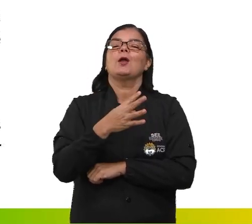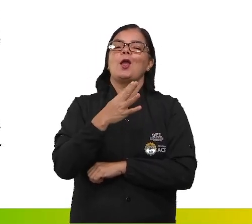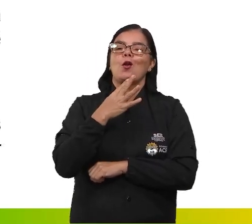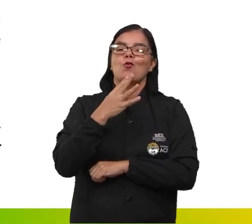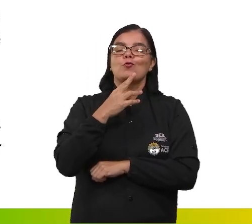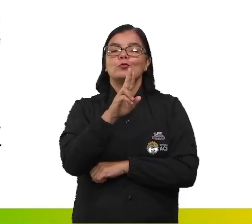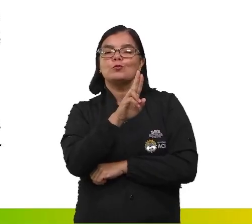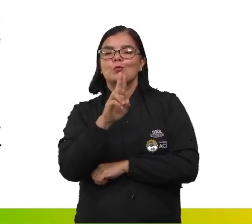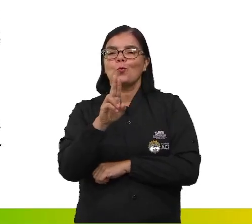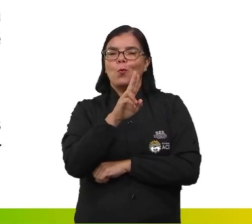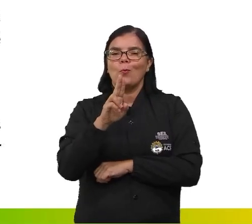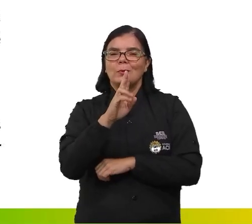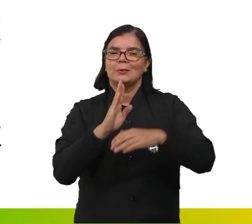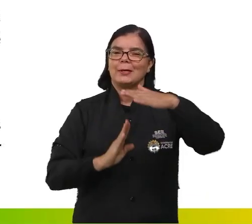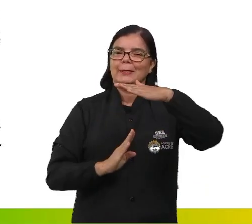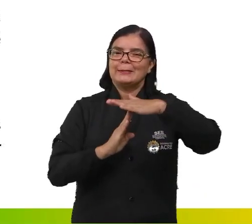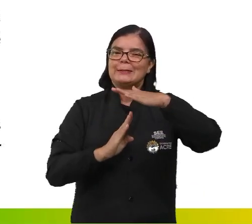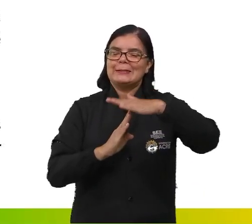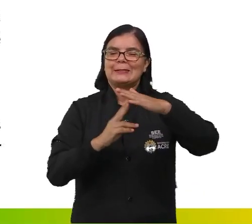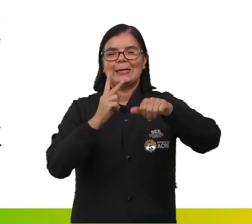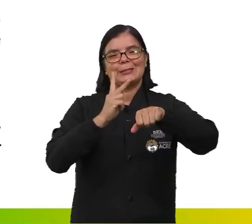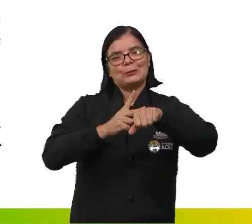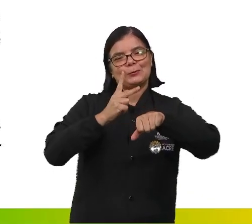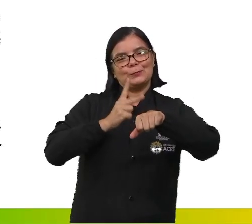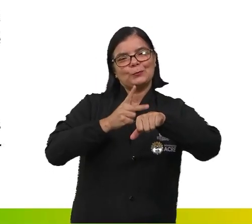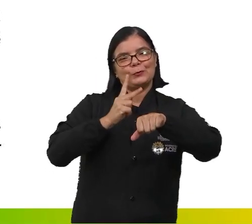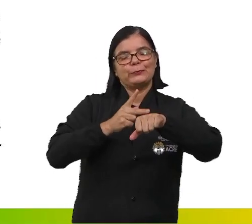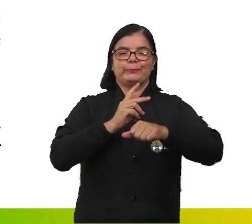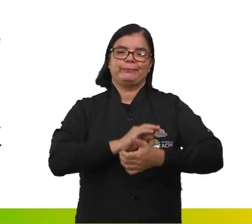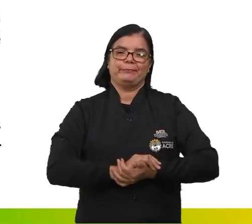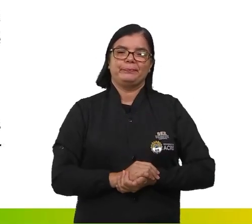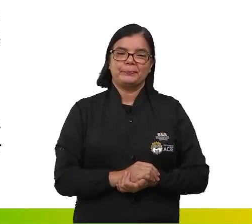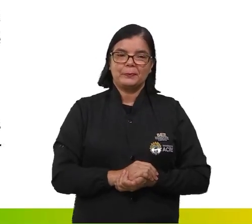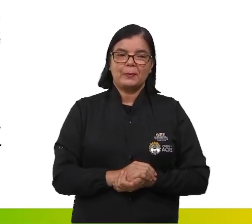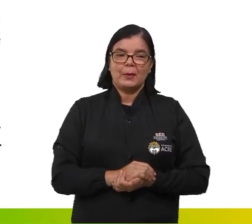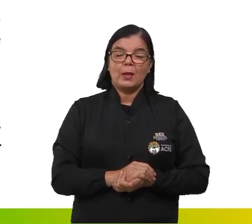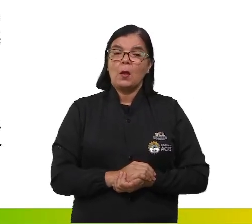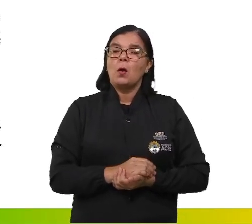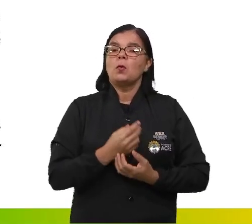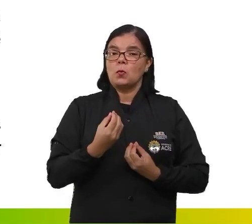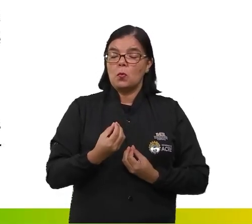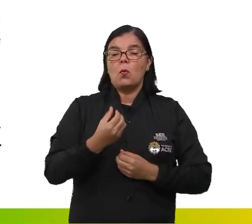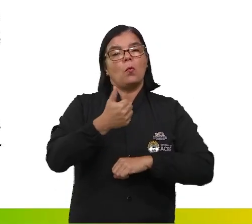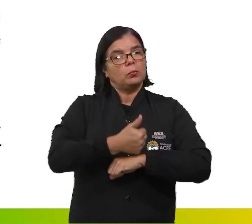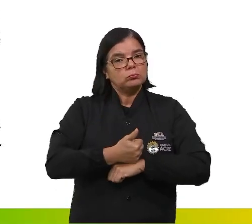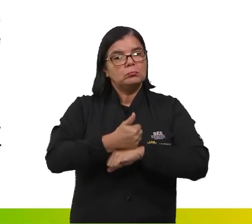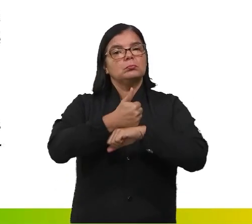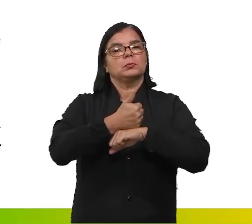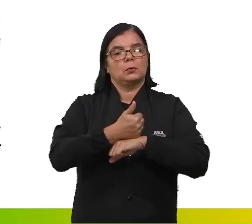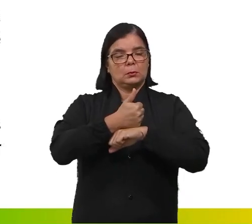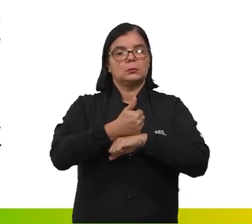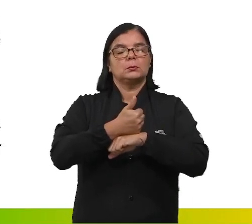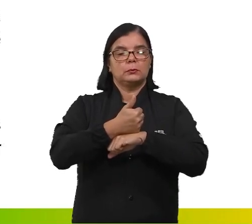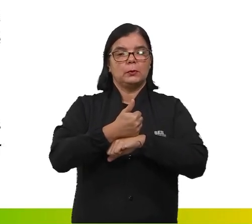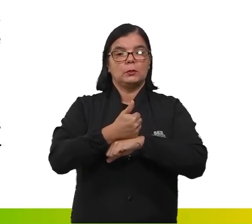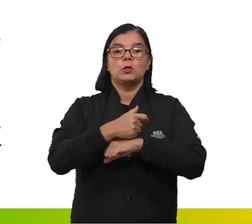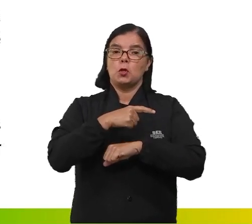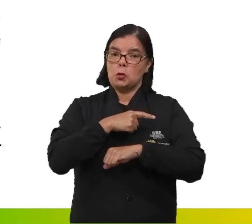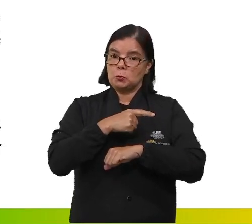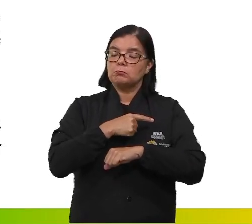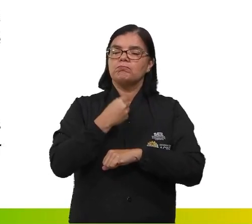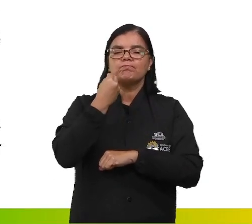experiência, o que é conhecido como teto de vidro. Então, com qualificações e com